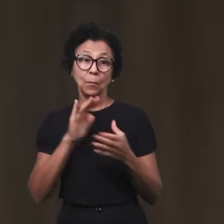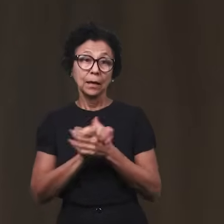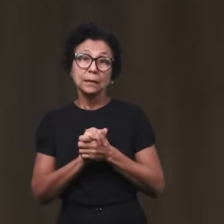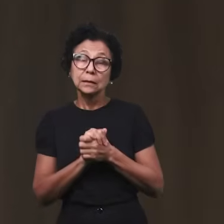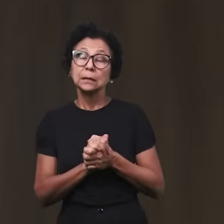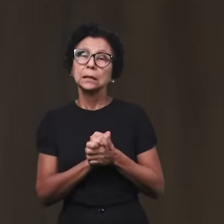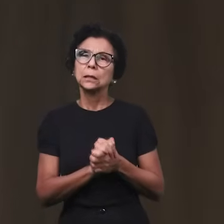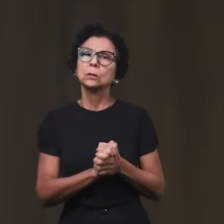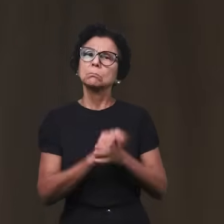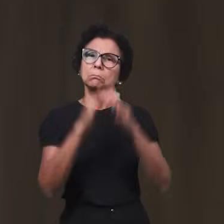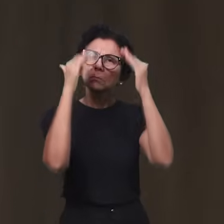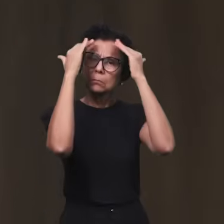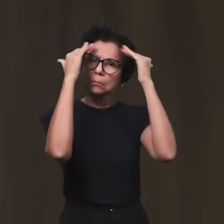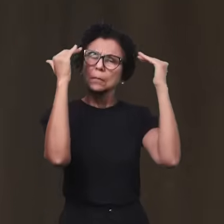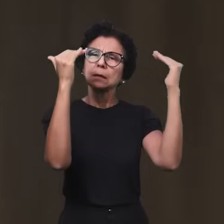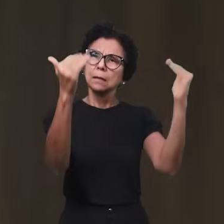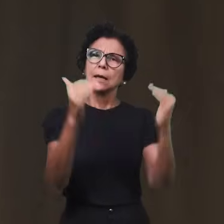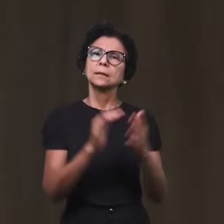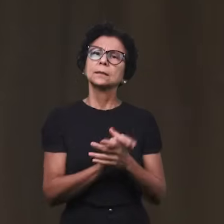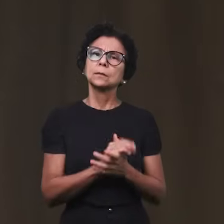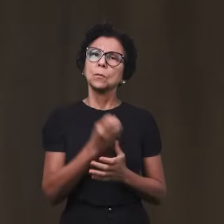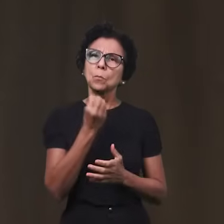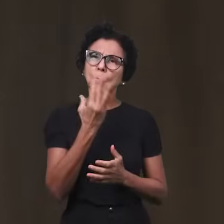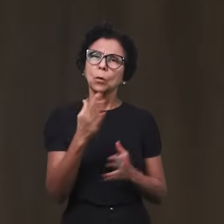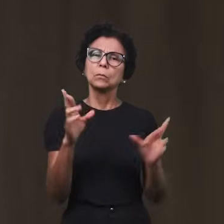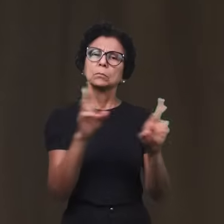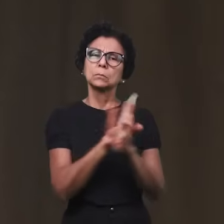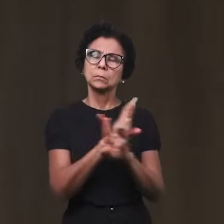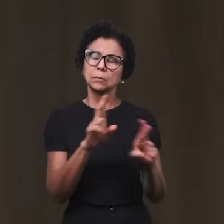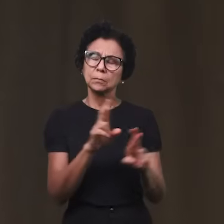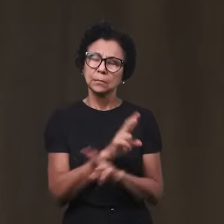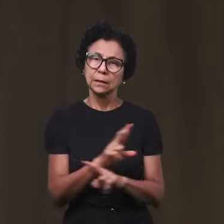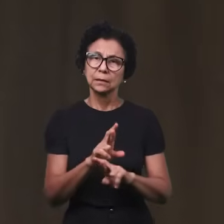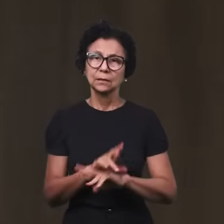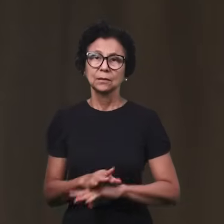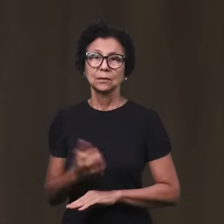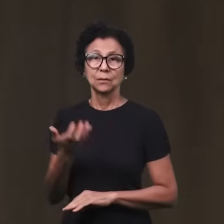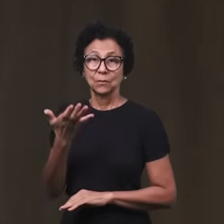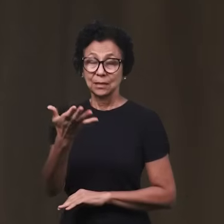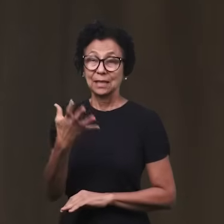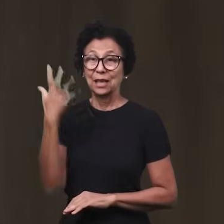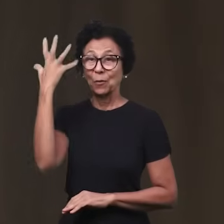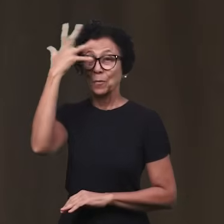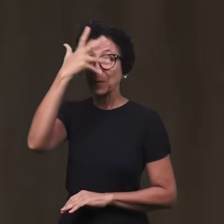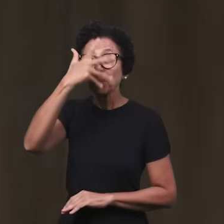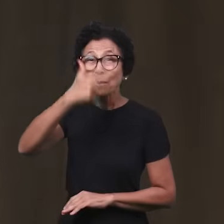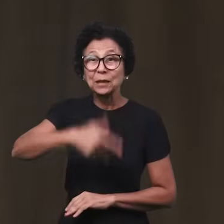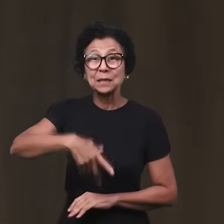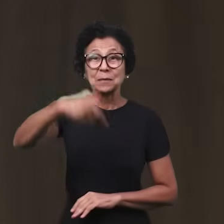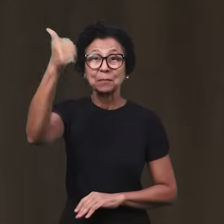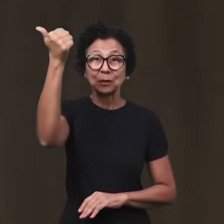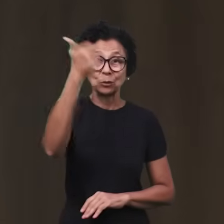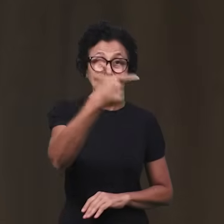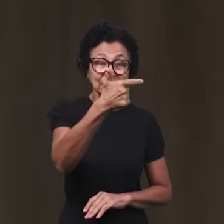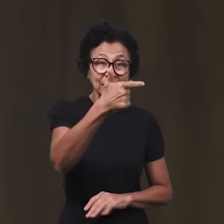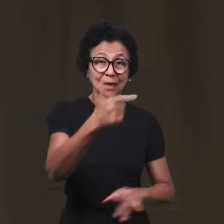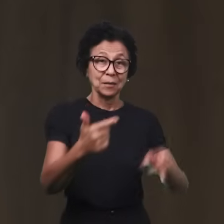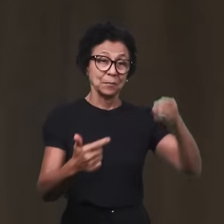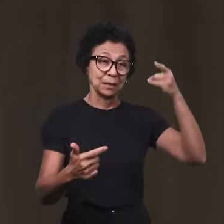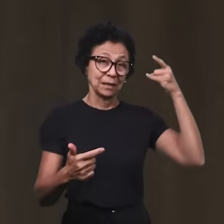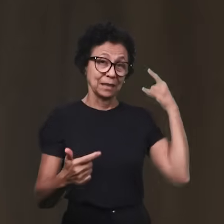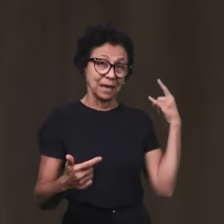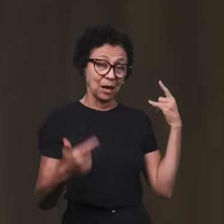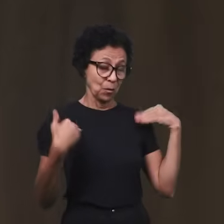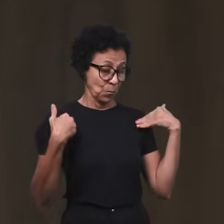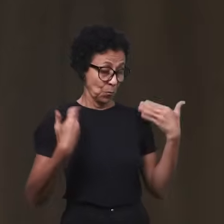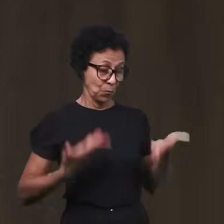alguns programas temos falado da importância da submissão, da sujeição. Então se queremos tanto essa beleza que vai para além do nosso